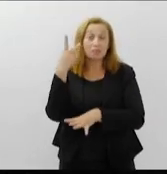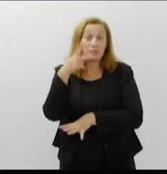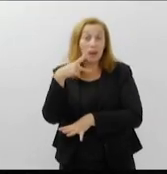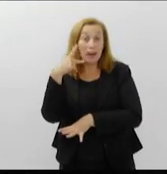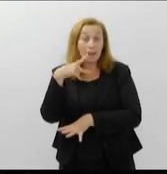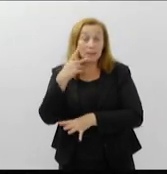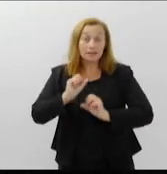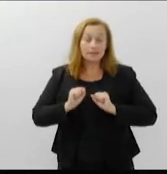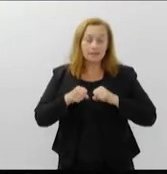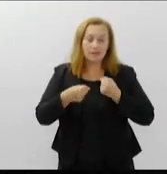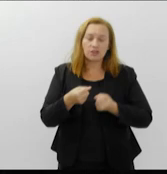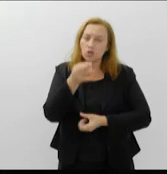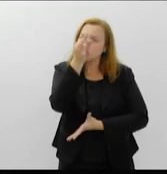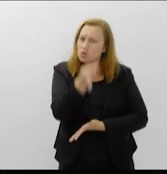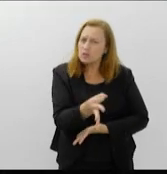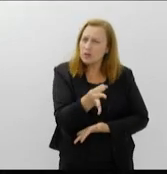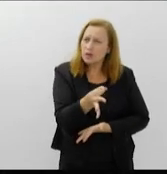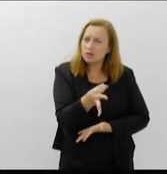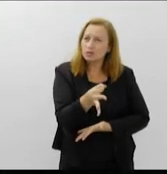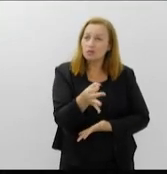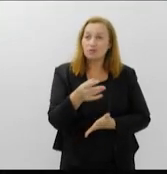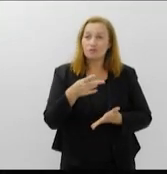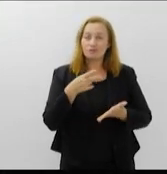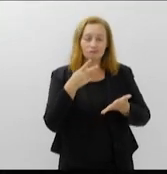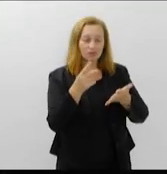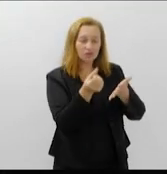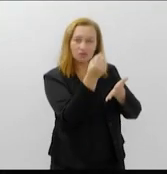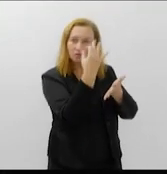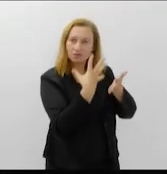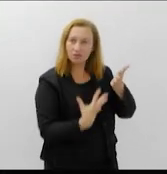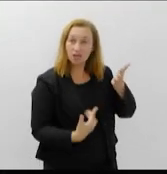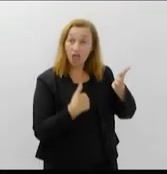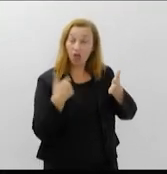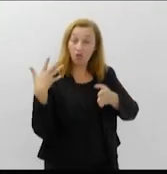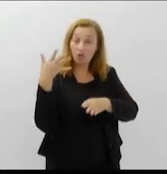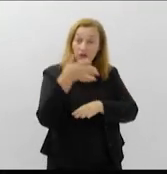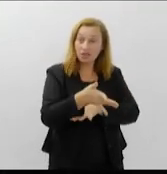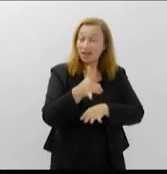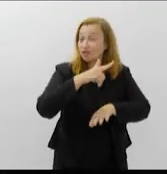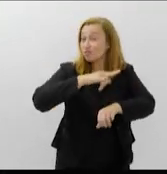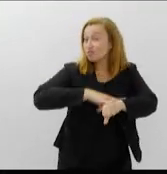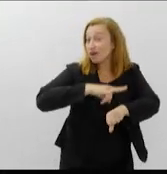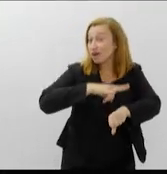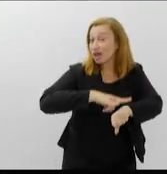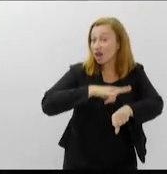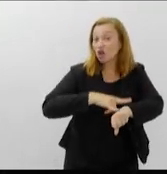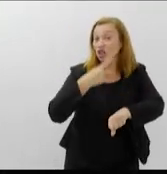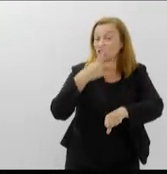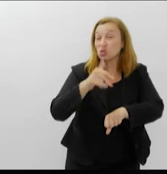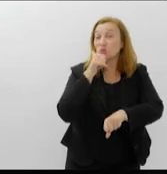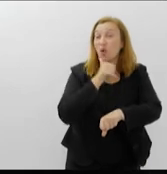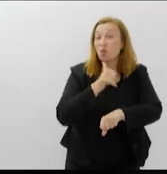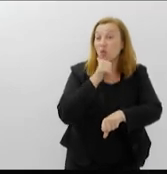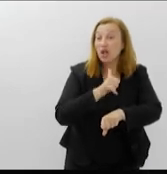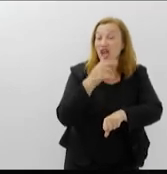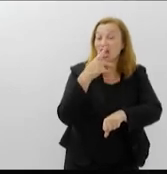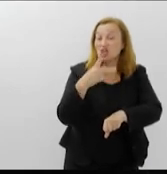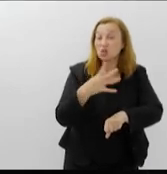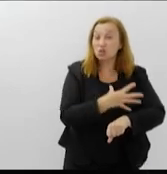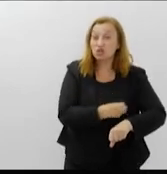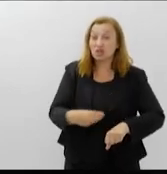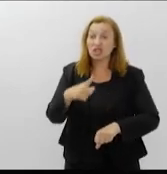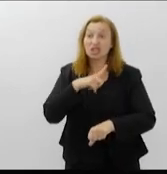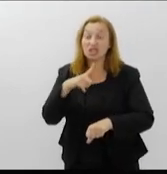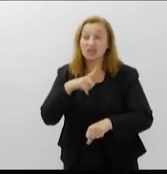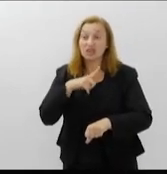defendeu o que há de certo, diz aqui. Vou entrar no banheiro onde sua mulher e filhas estiverem,